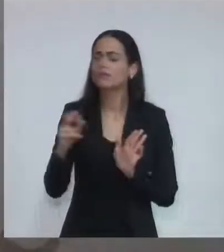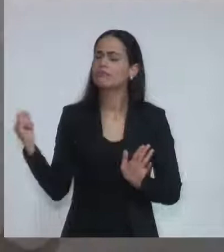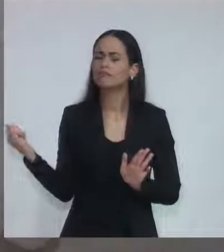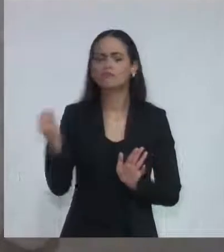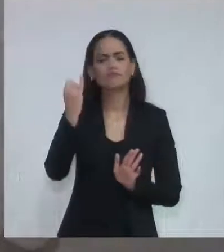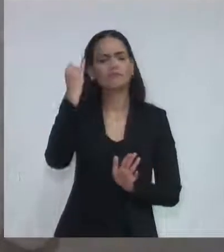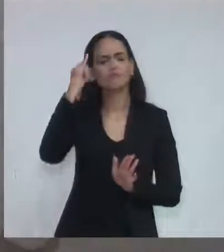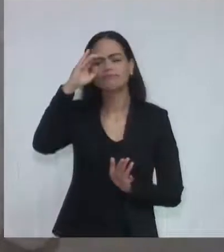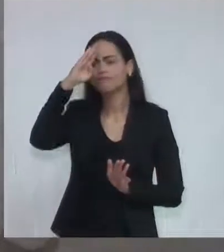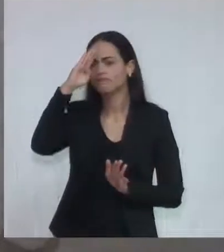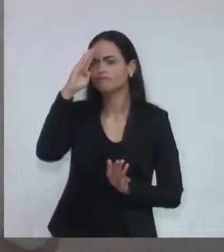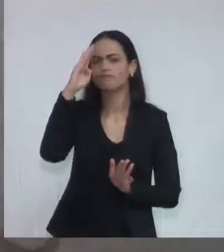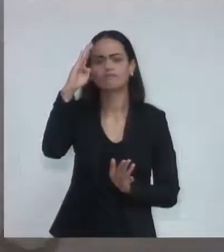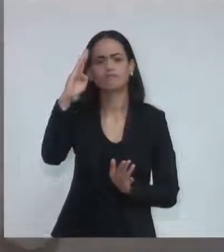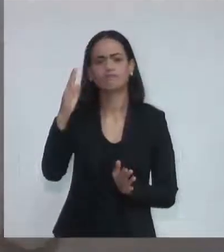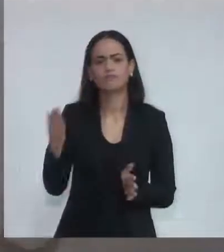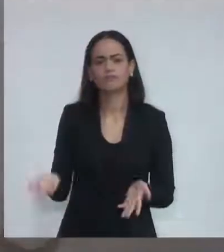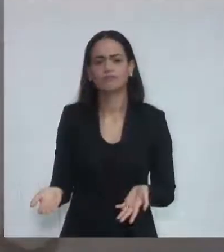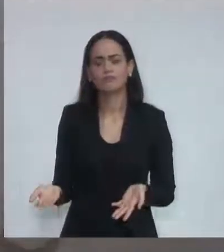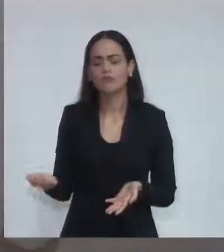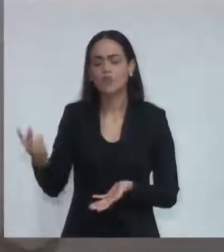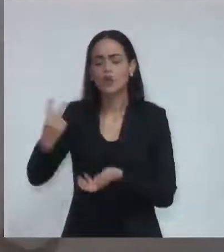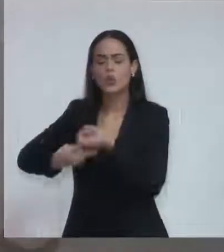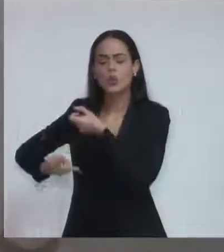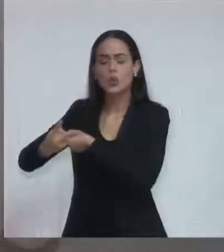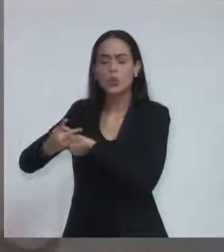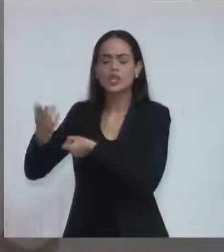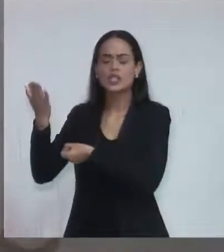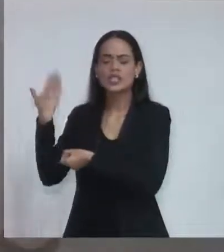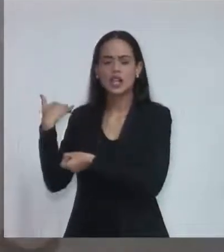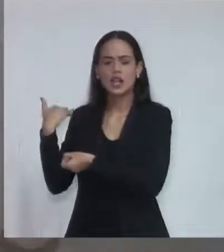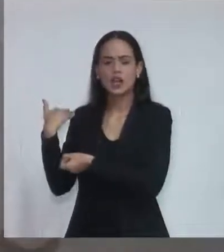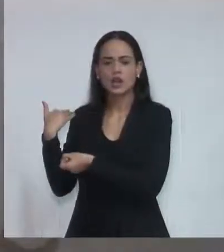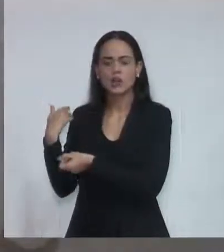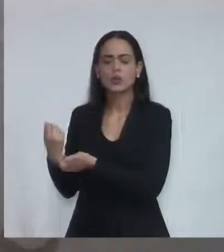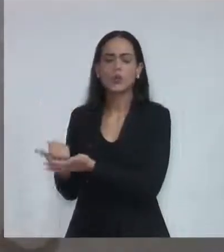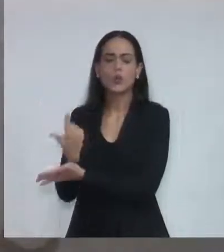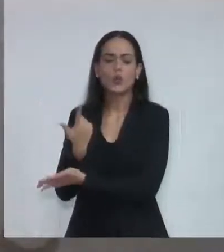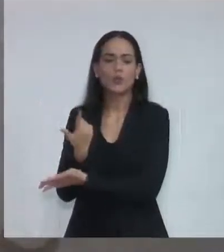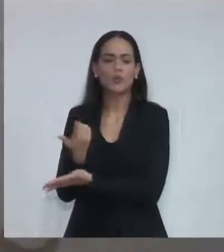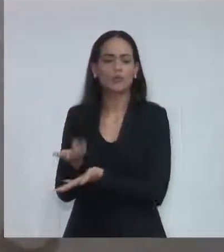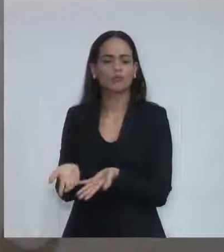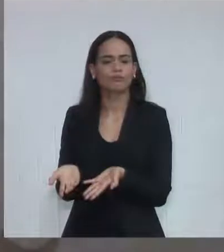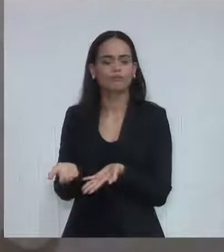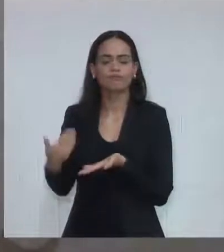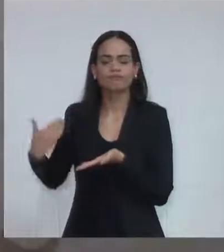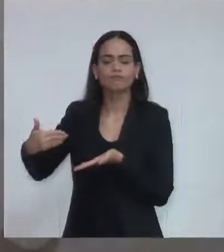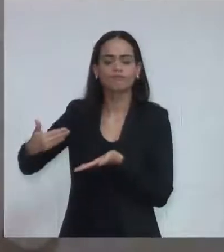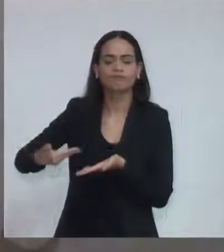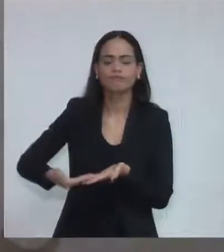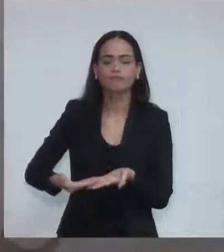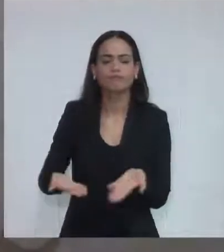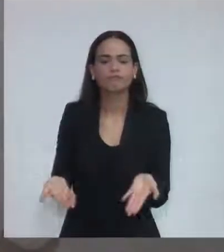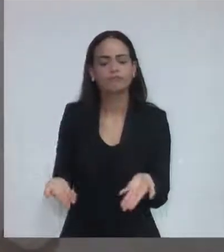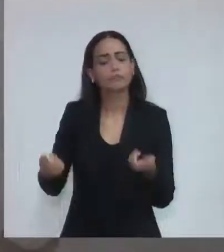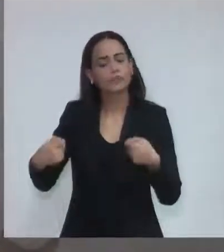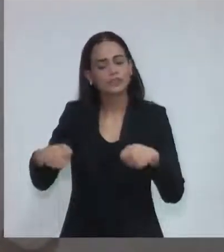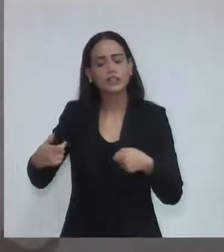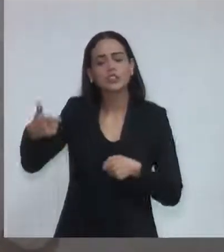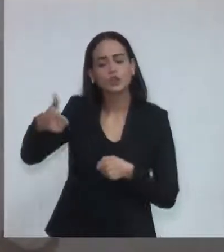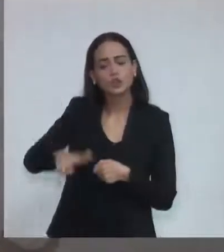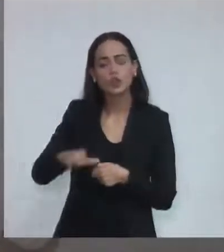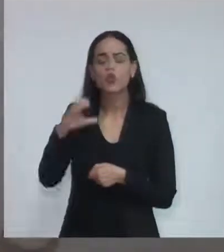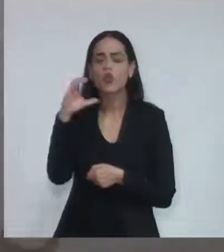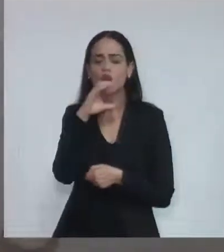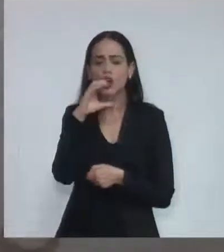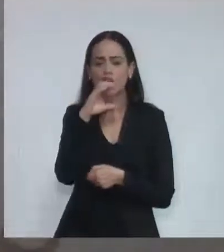necessidade. A última compra de uniforme faz mais de 2 anos. Então temos a necessidade enorme de compra de uniformes. Uma